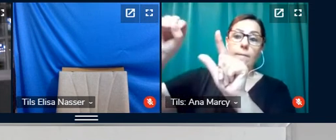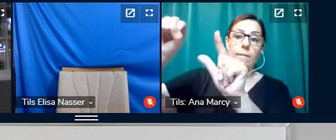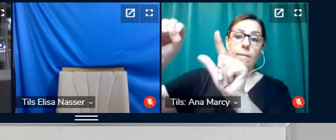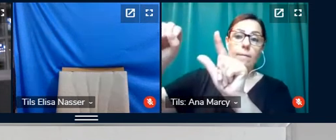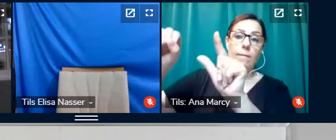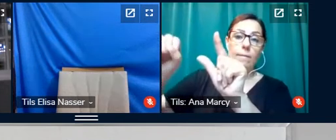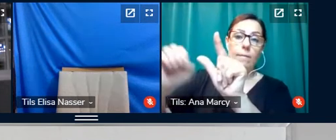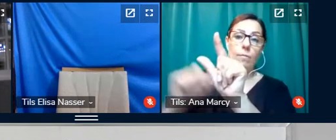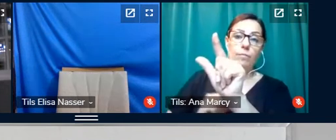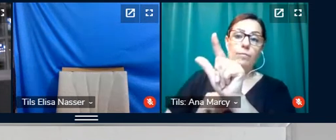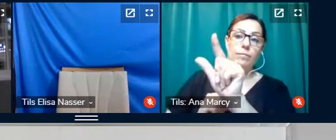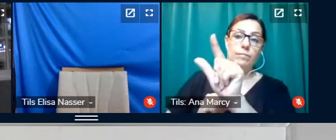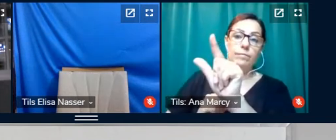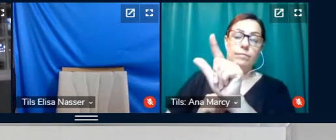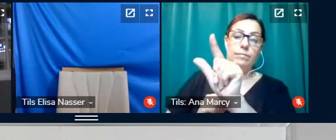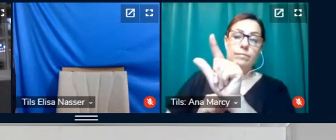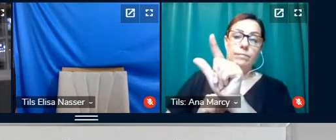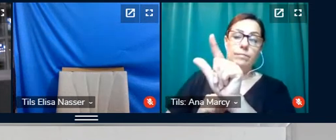É o FX.